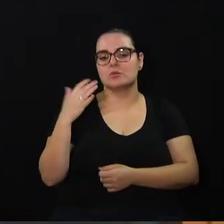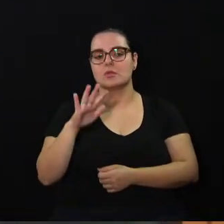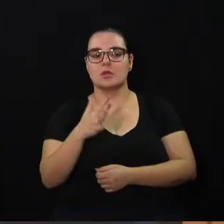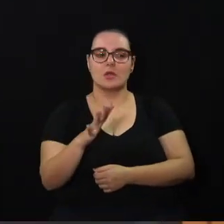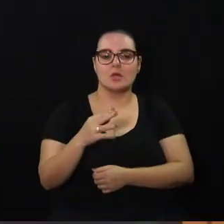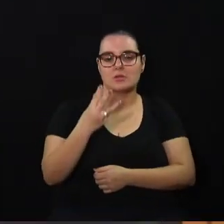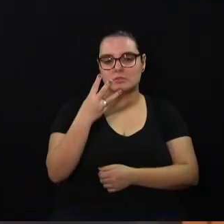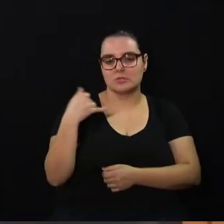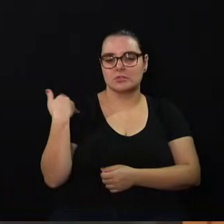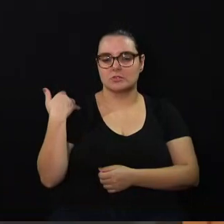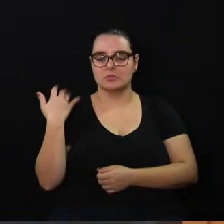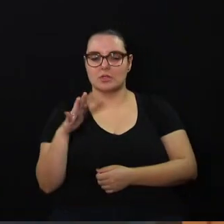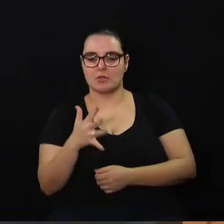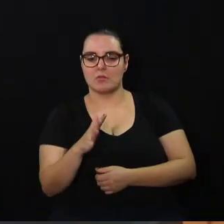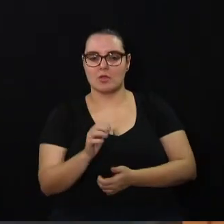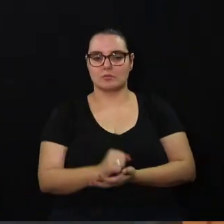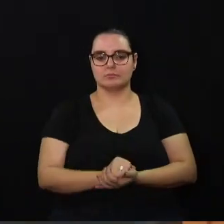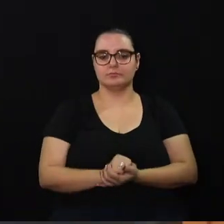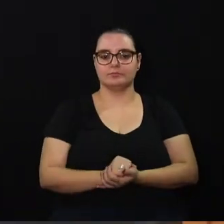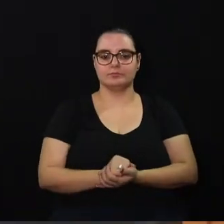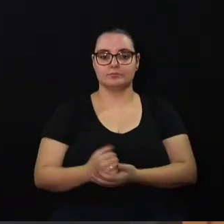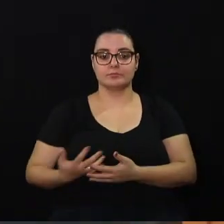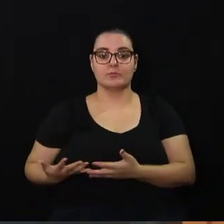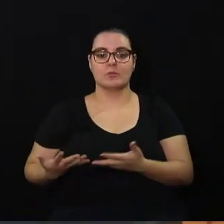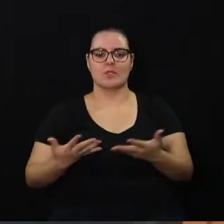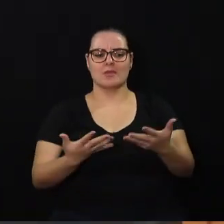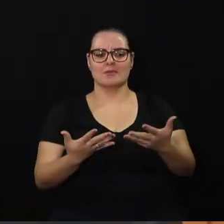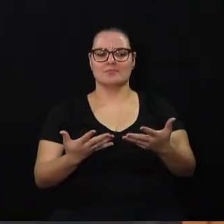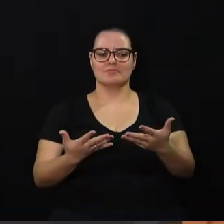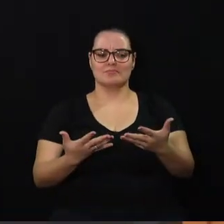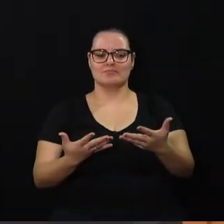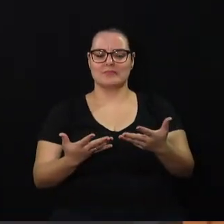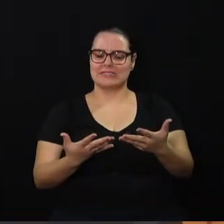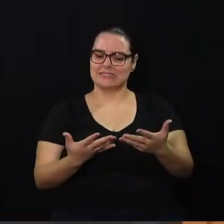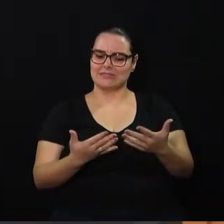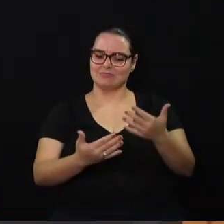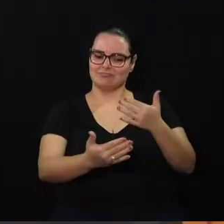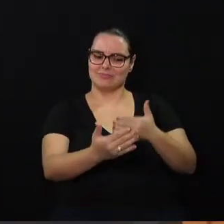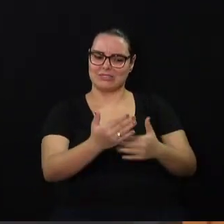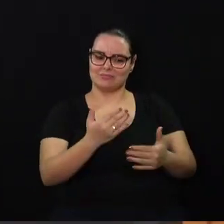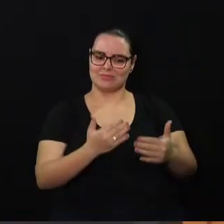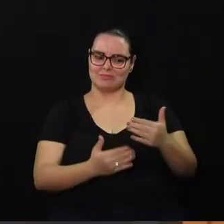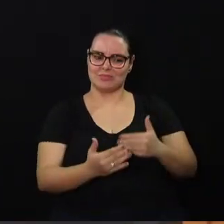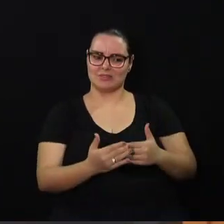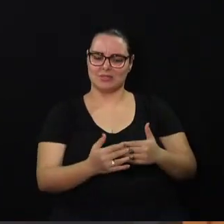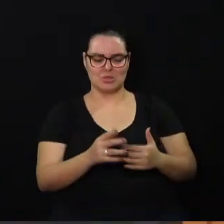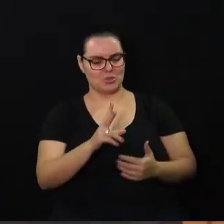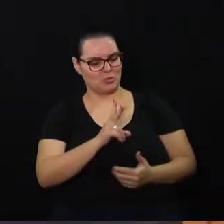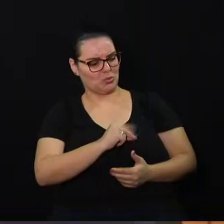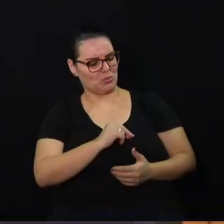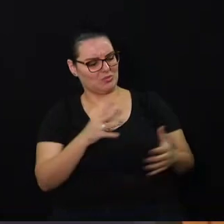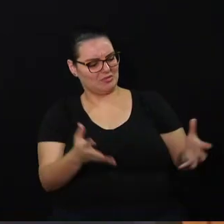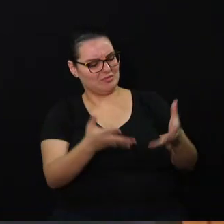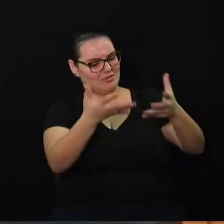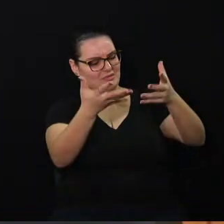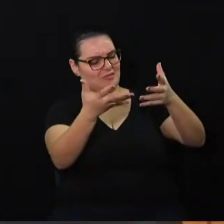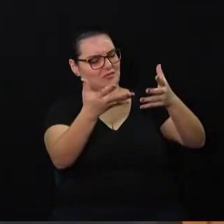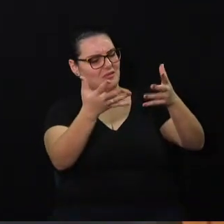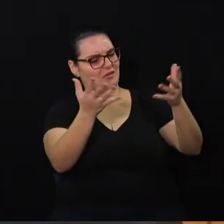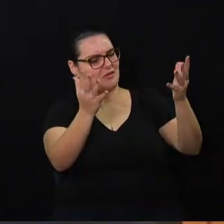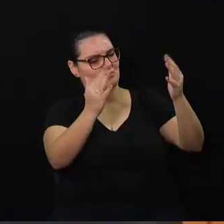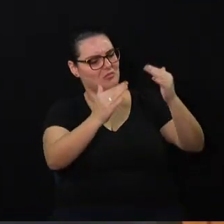começou a apresentar alguns quadros de regressão de habilidades que ele já apresentava né então rafael